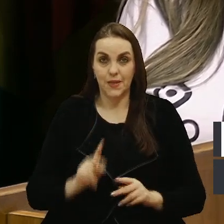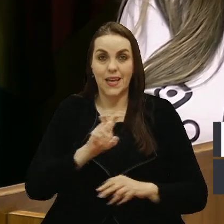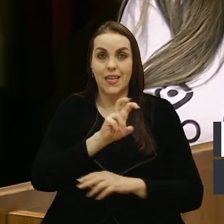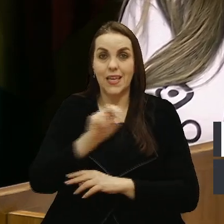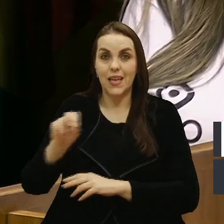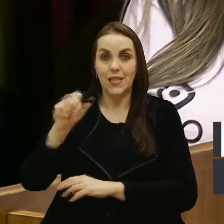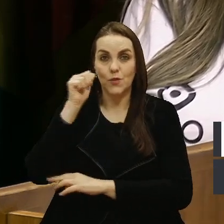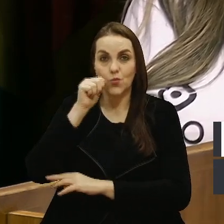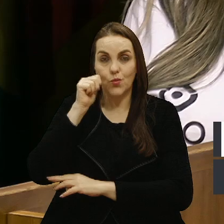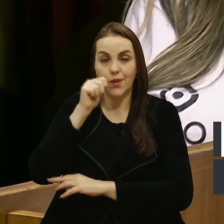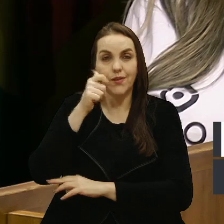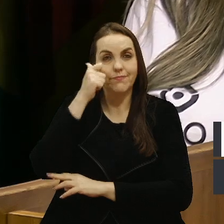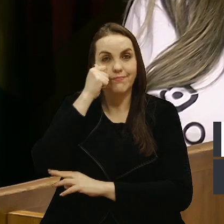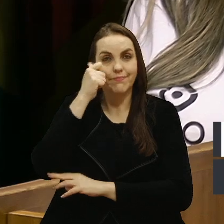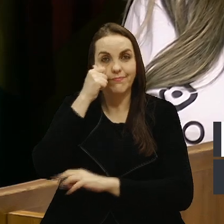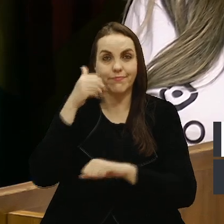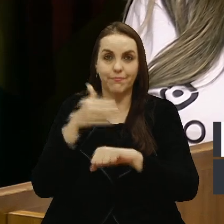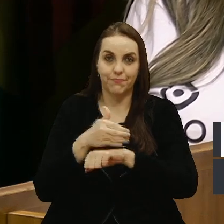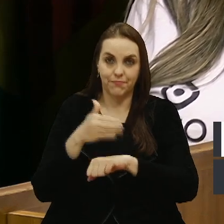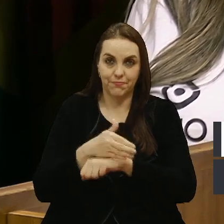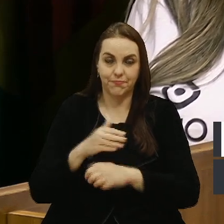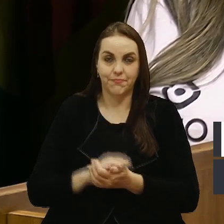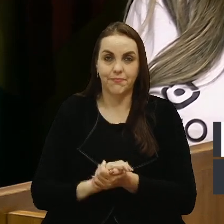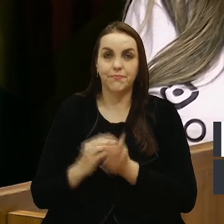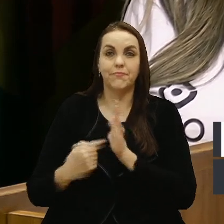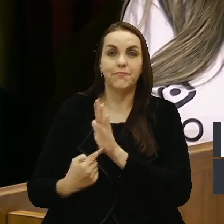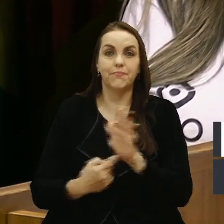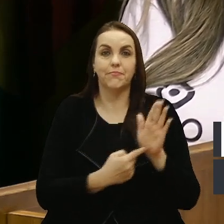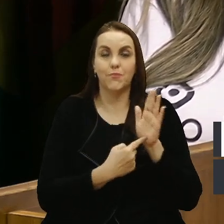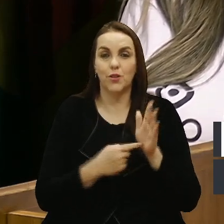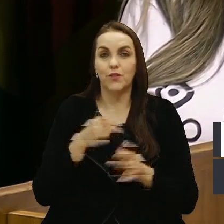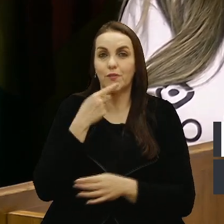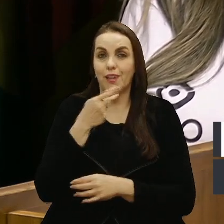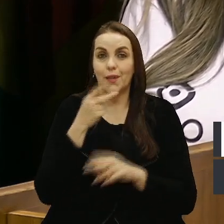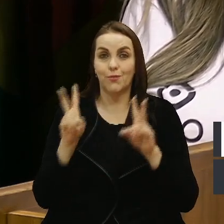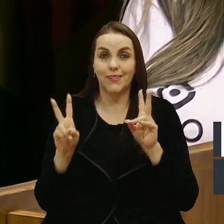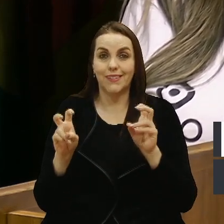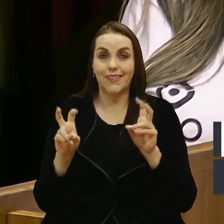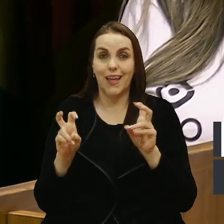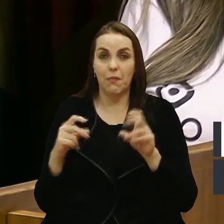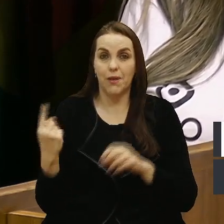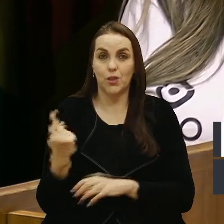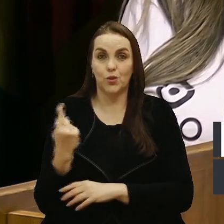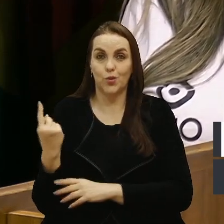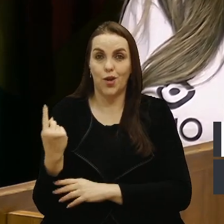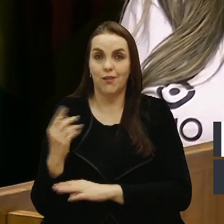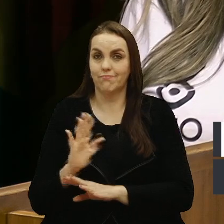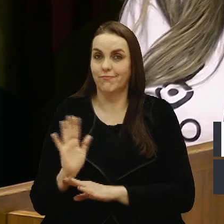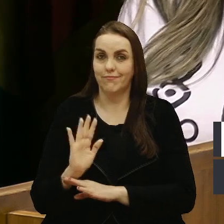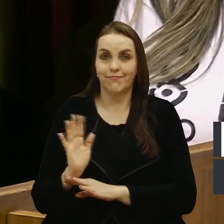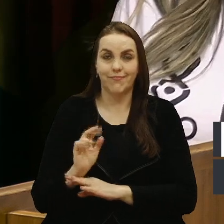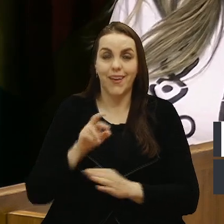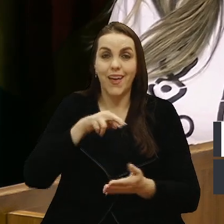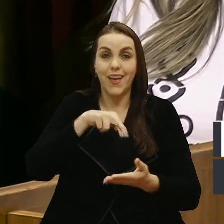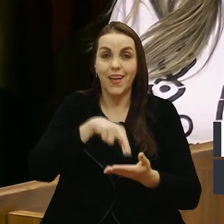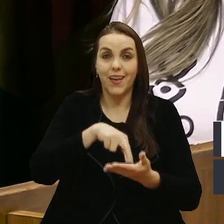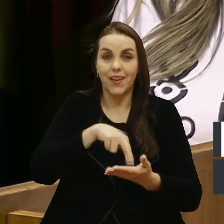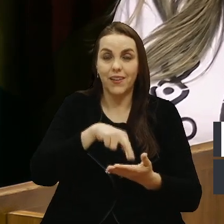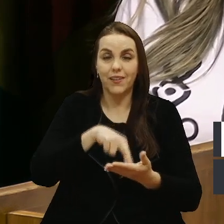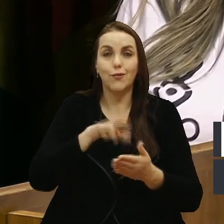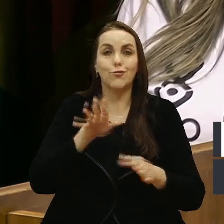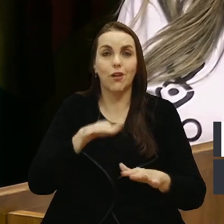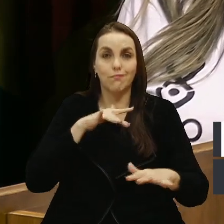presencialmente. Isso mostra que não estamos falando de um tema isolado. Estamos falando de uma realidade que já